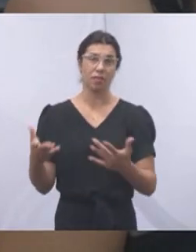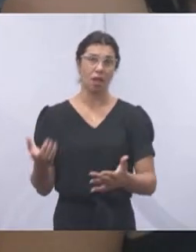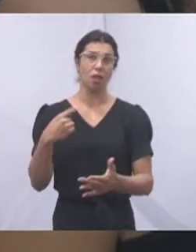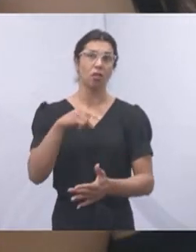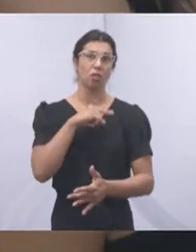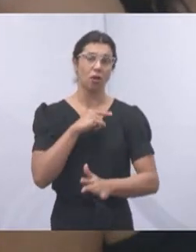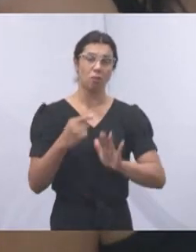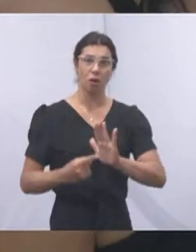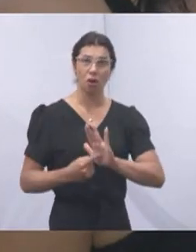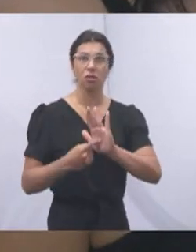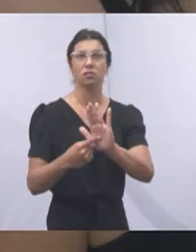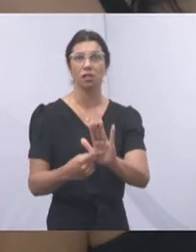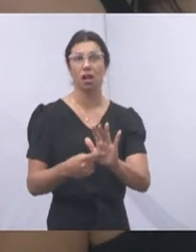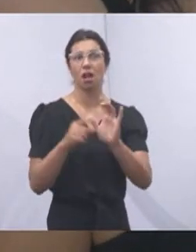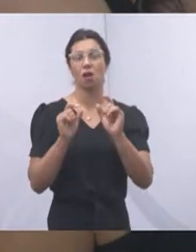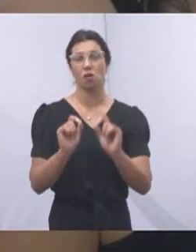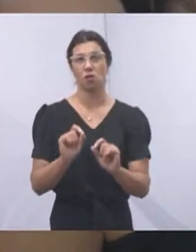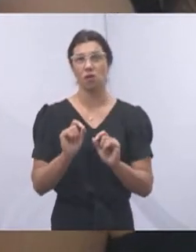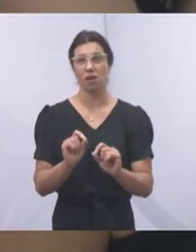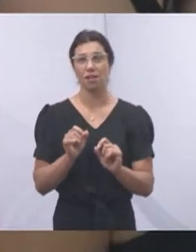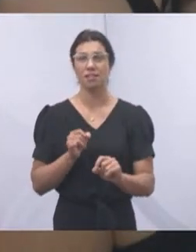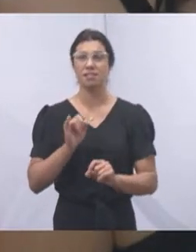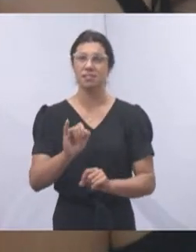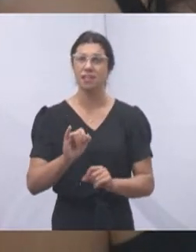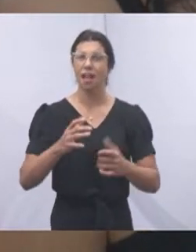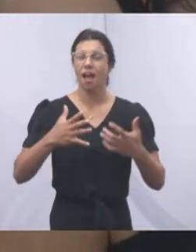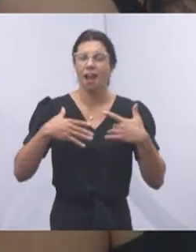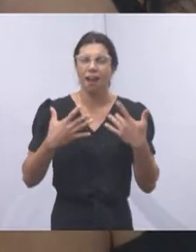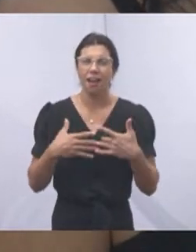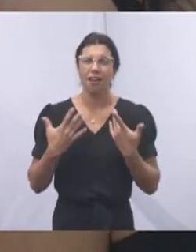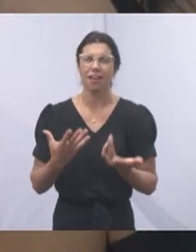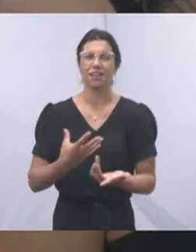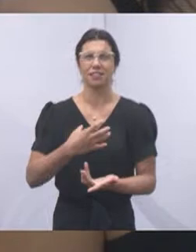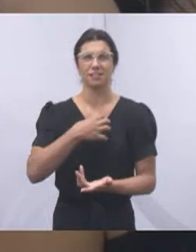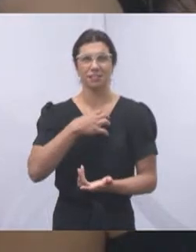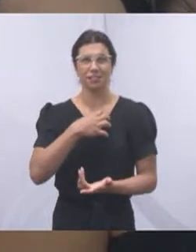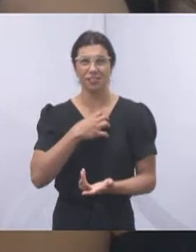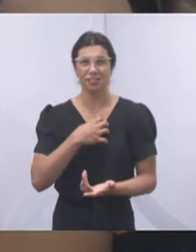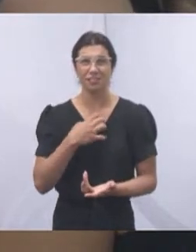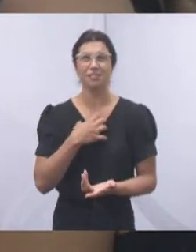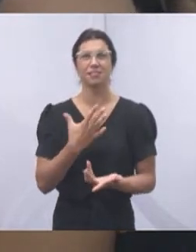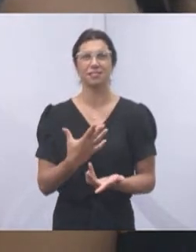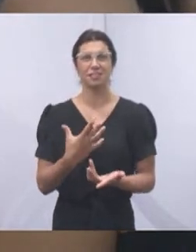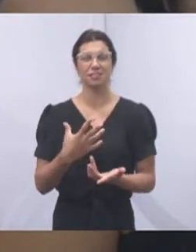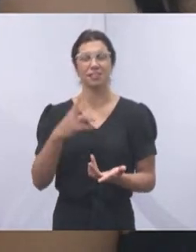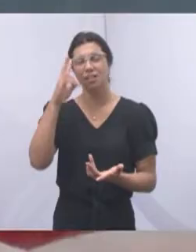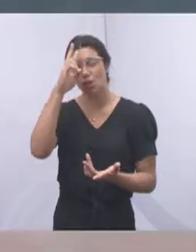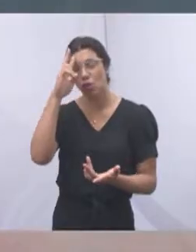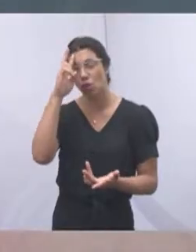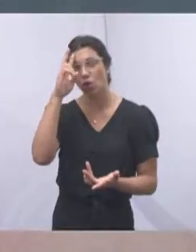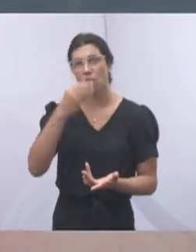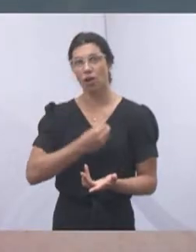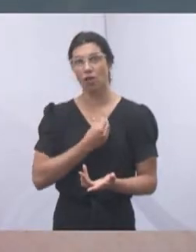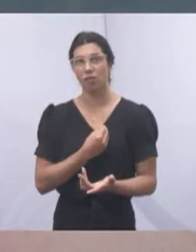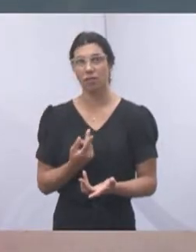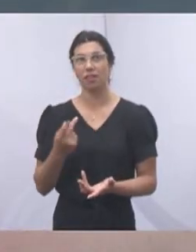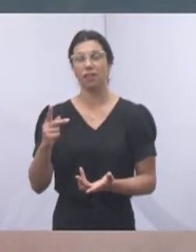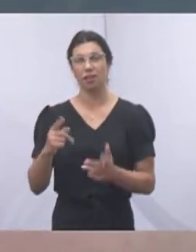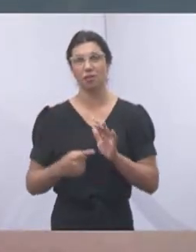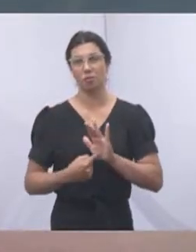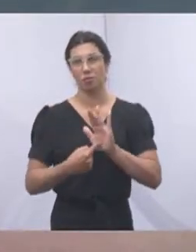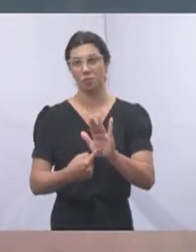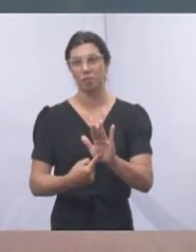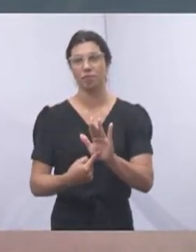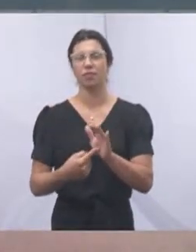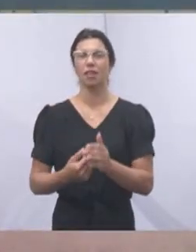para as pessoas, sentir alegria quando vim aqui, vai ser um legado para a família inteira. Eu acho que foi